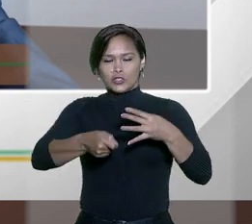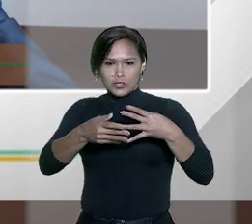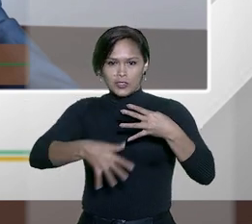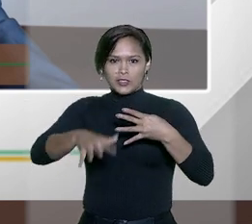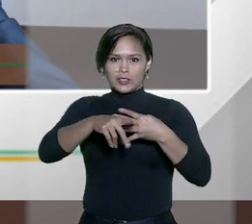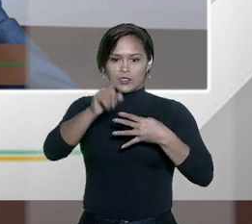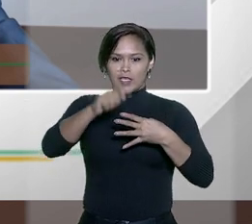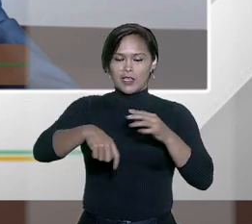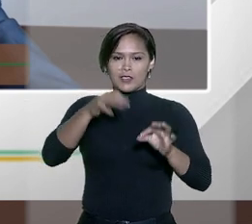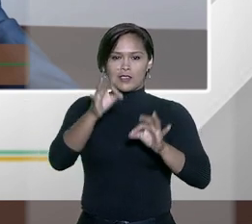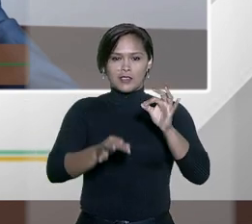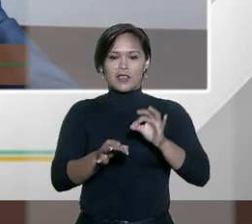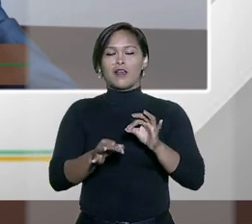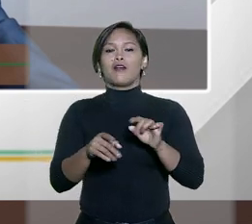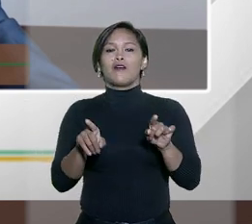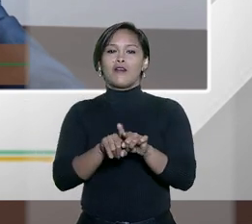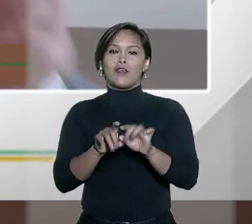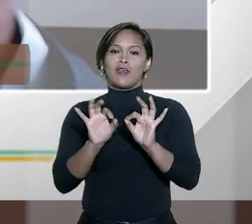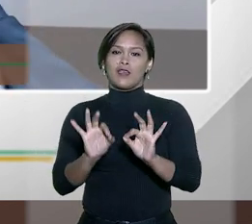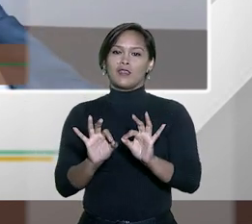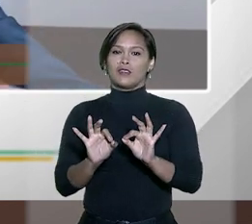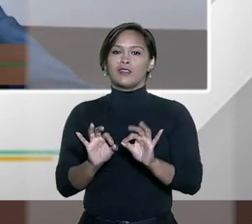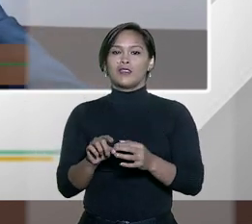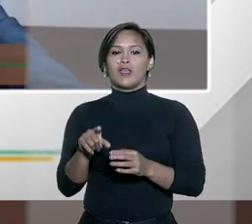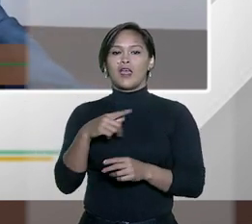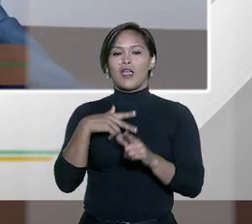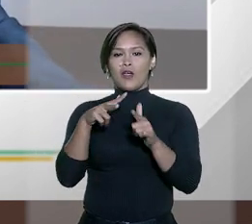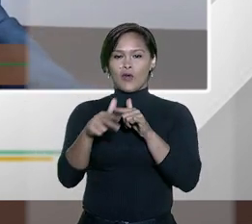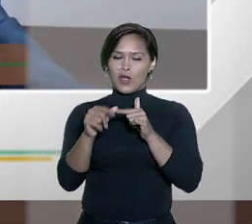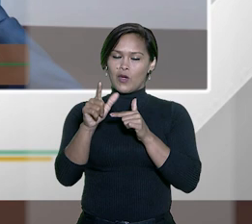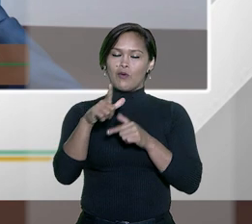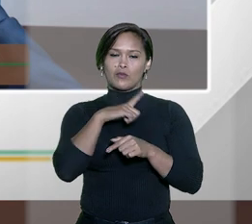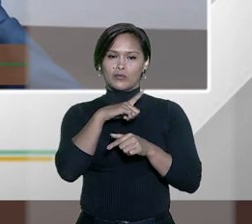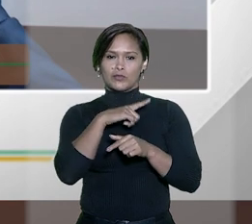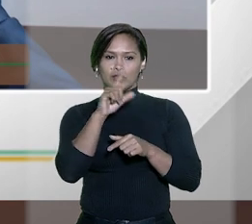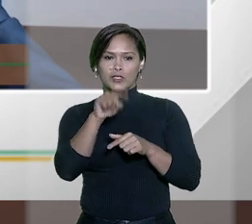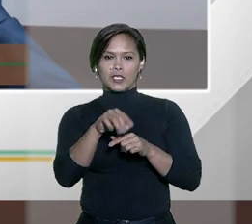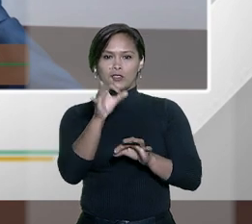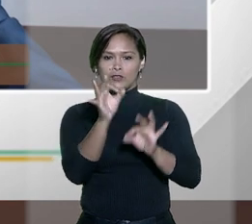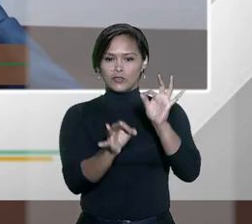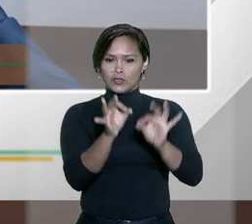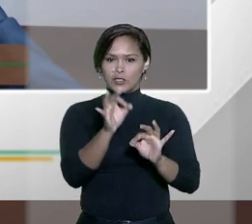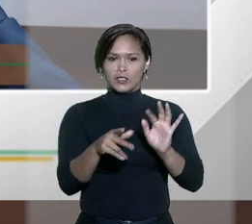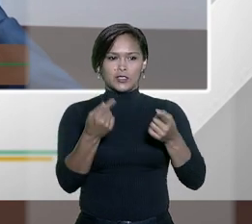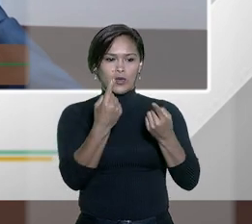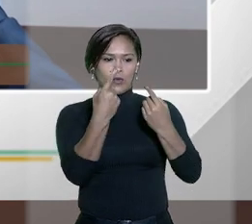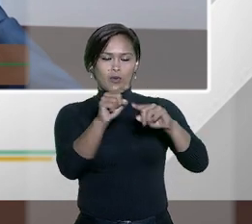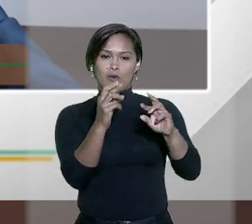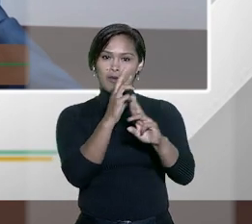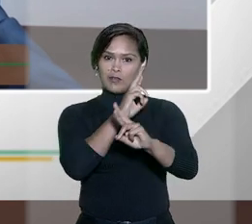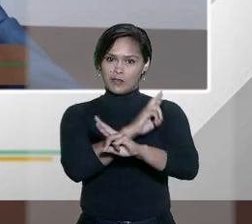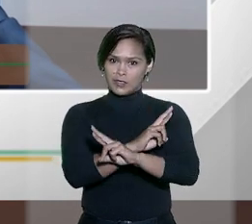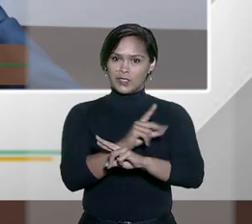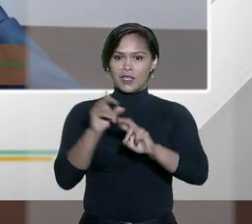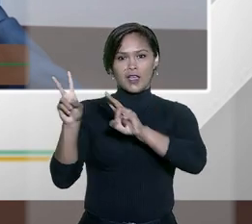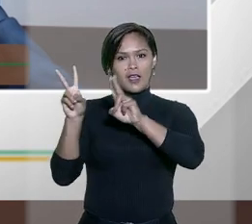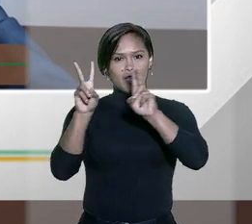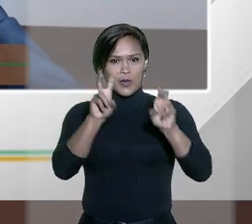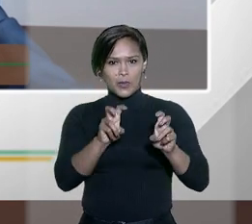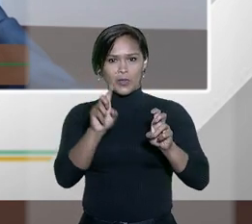judicialização na área previdenciária. Então, ainda que tenha um recorte, né, enfim, judicialização contra a fazenda pública é um tema